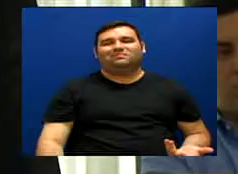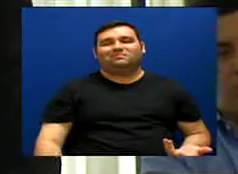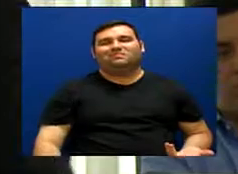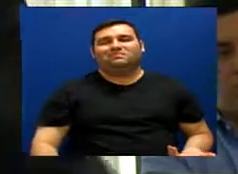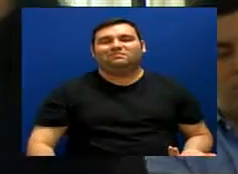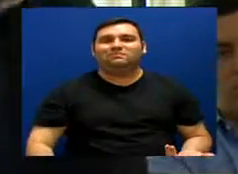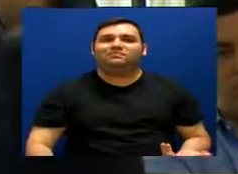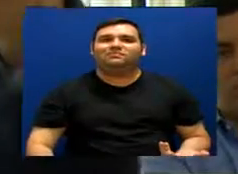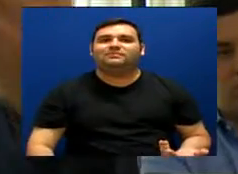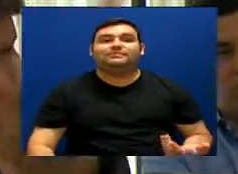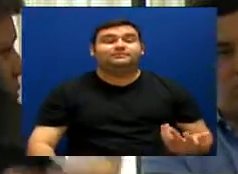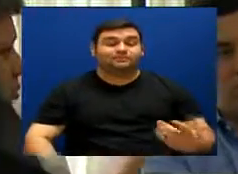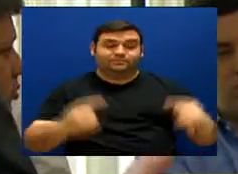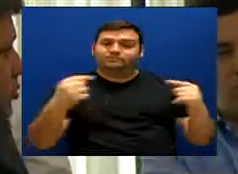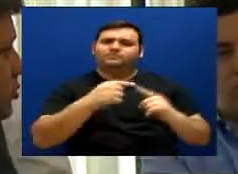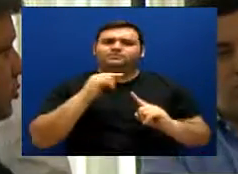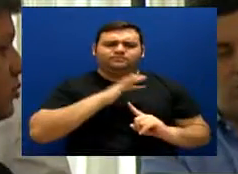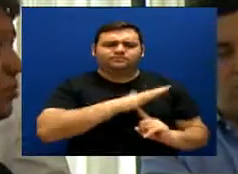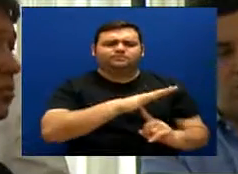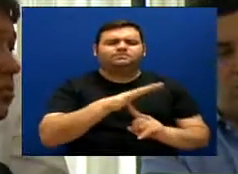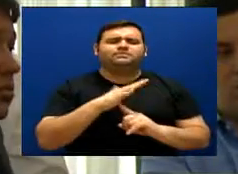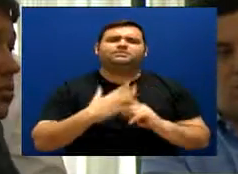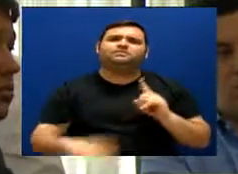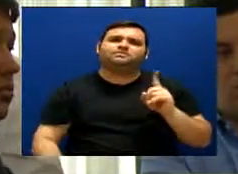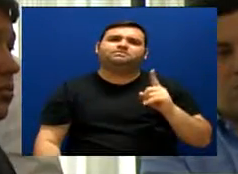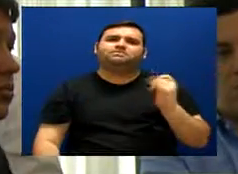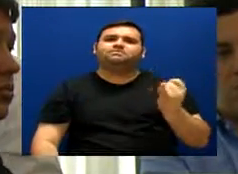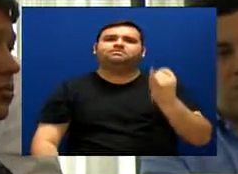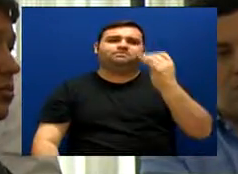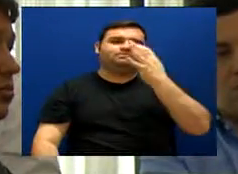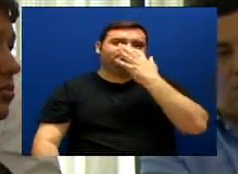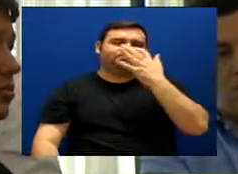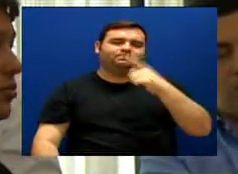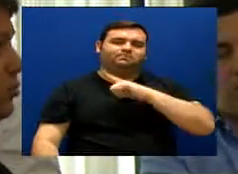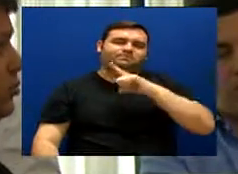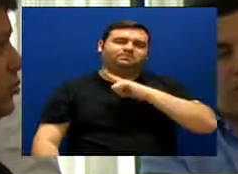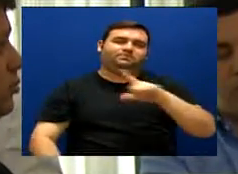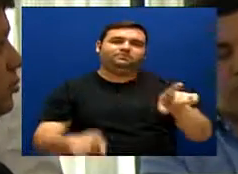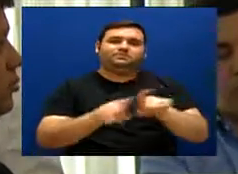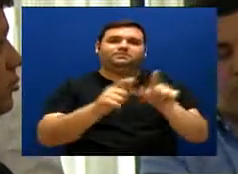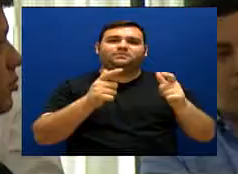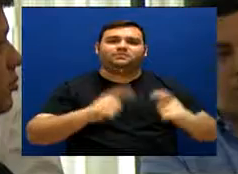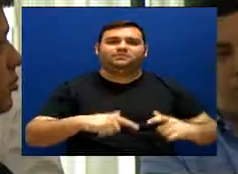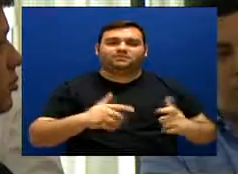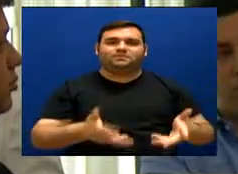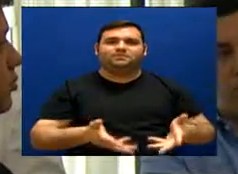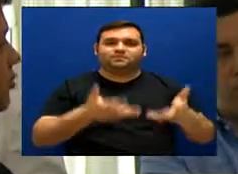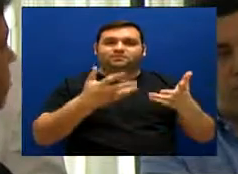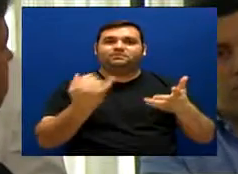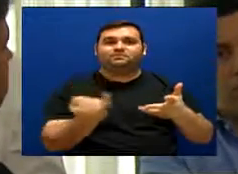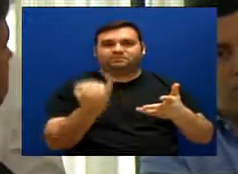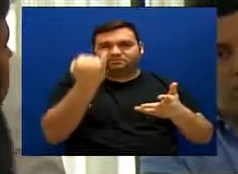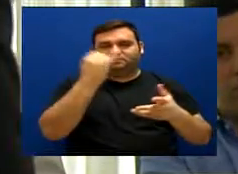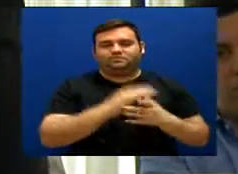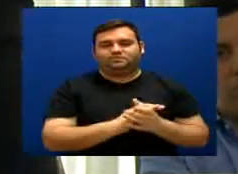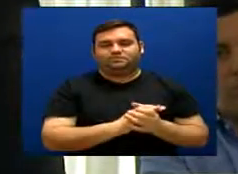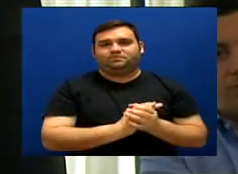questão ambiental é importante, a valorização do bairro, do imóvel é importante,